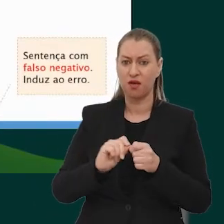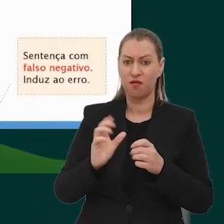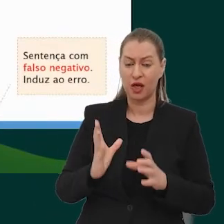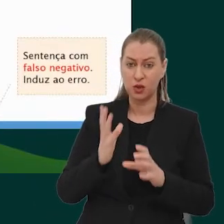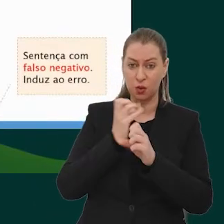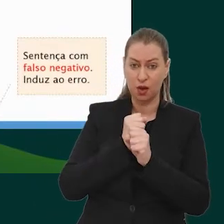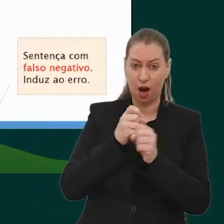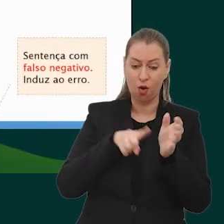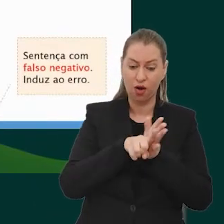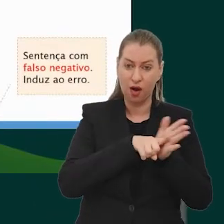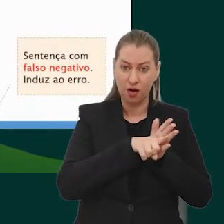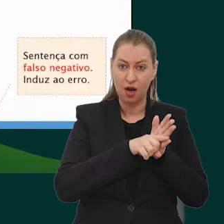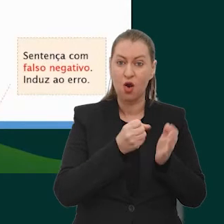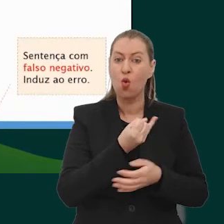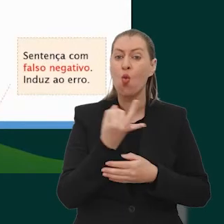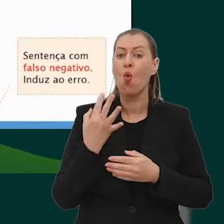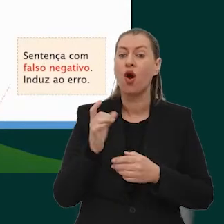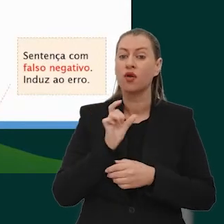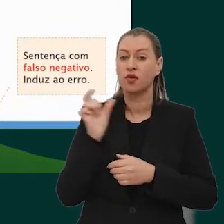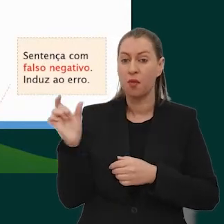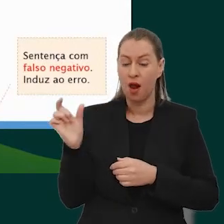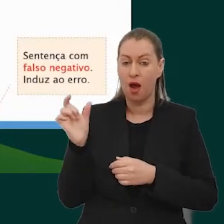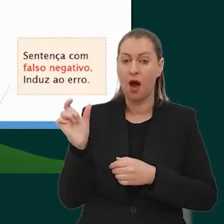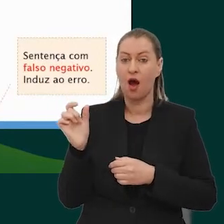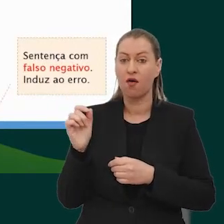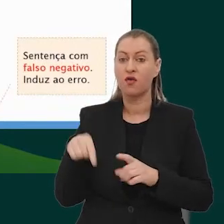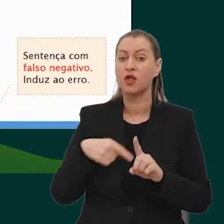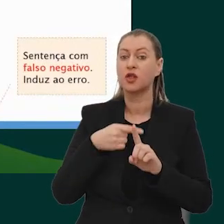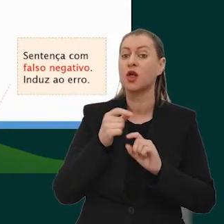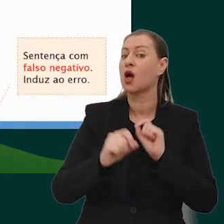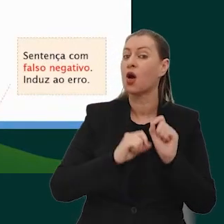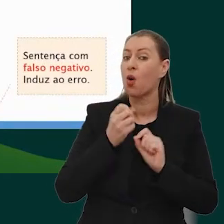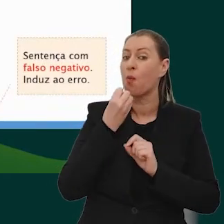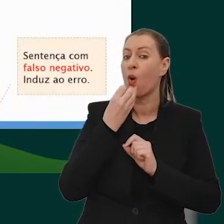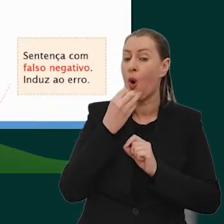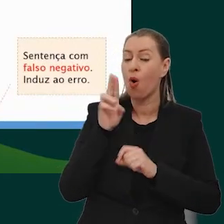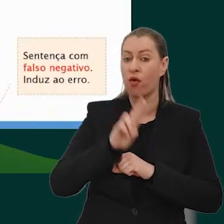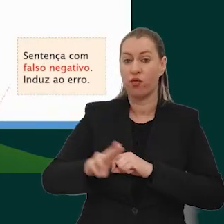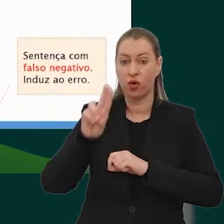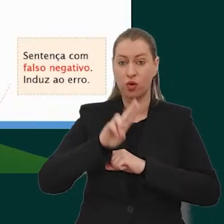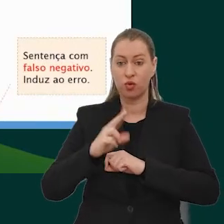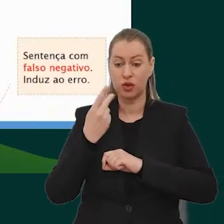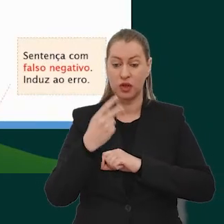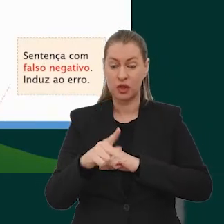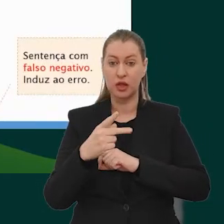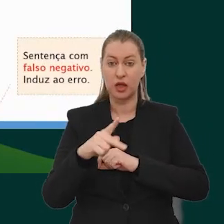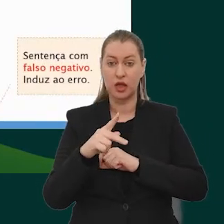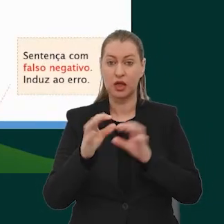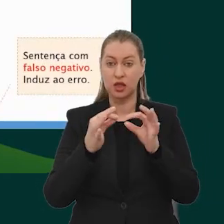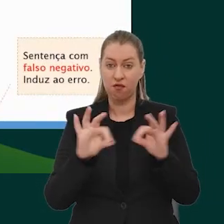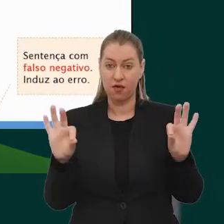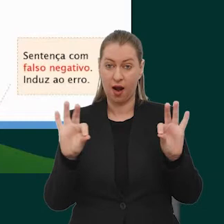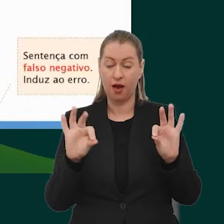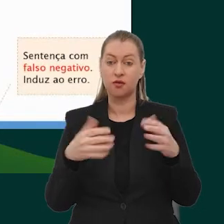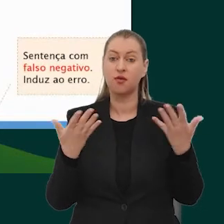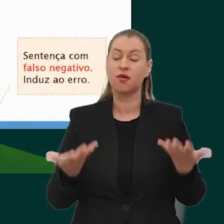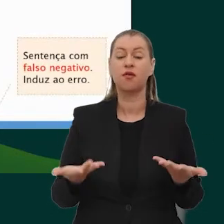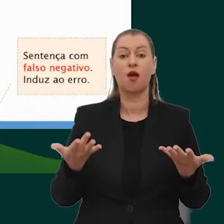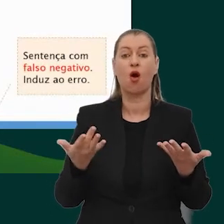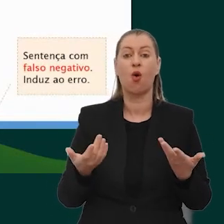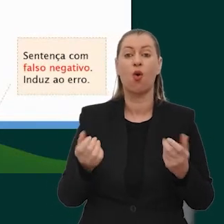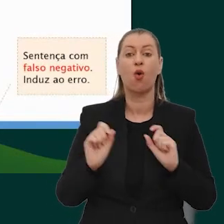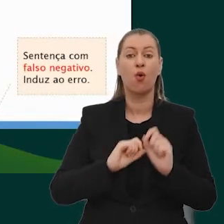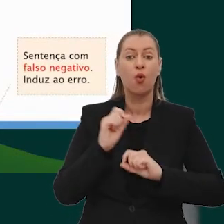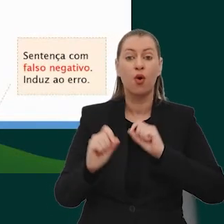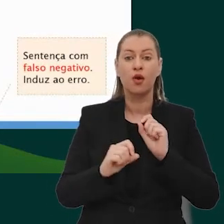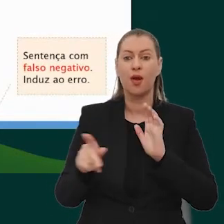cálculo e analisa quantas palavras positivas foram utilizadas naquela sentença, né? Então, se